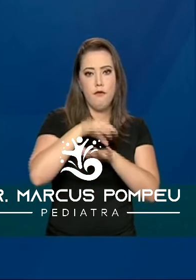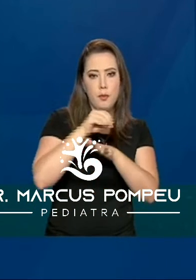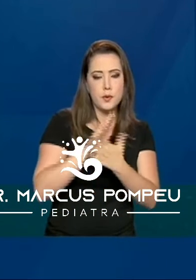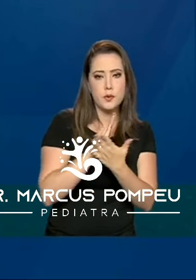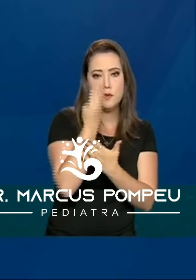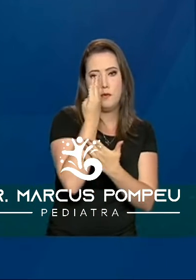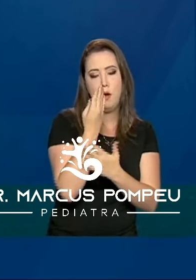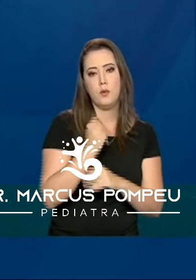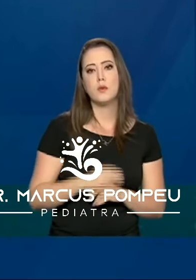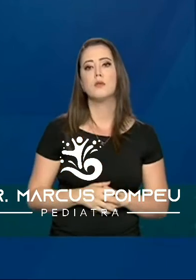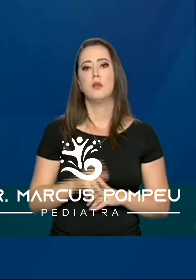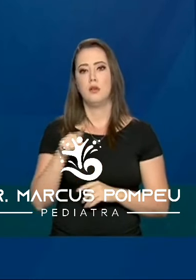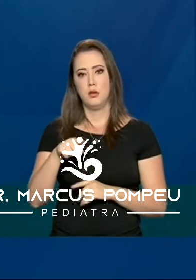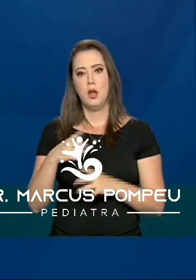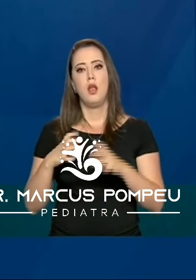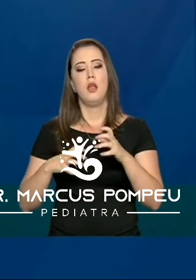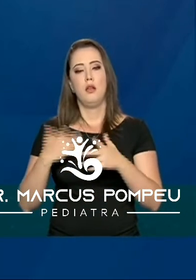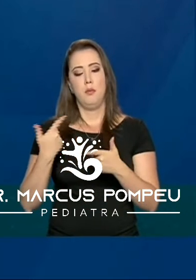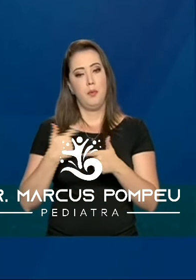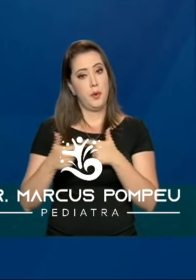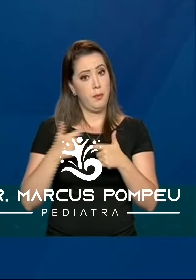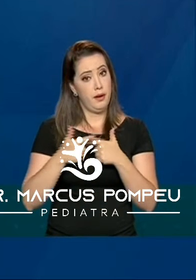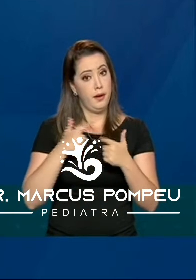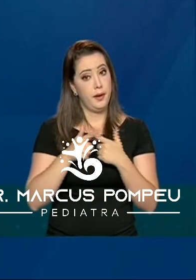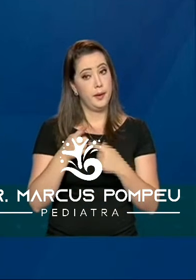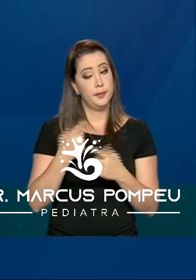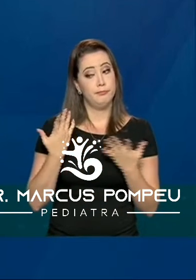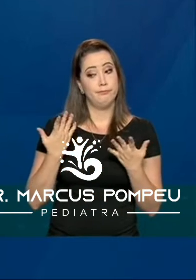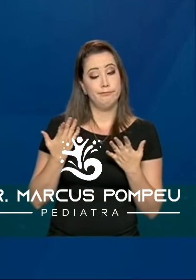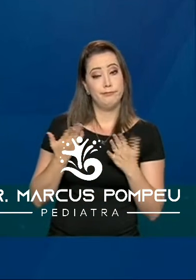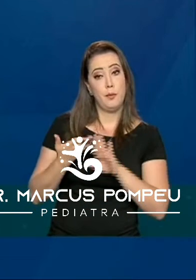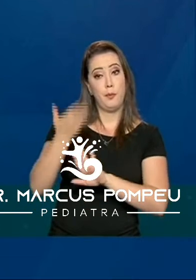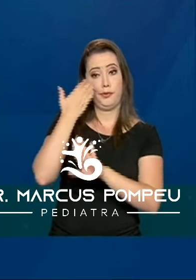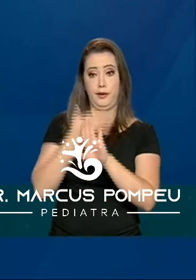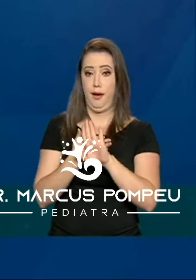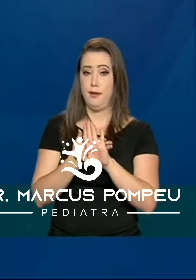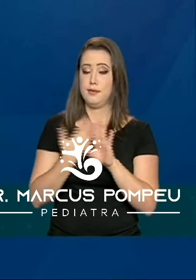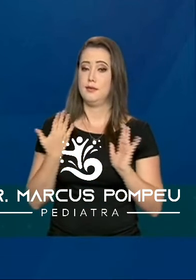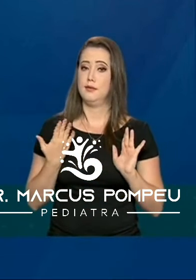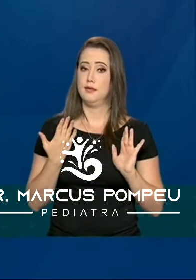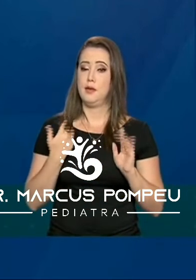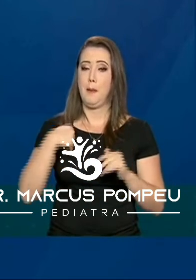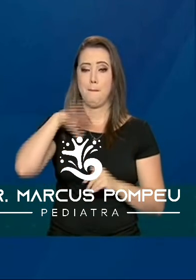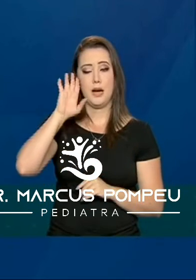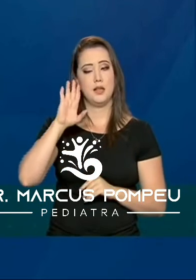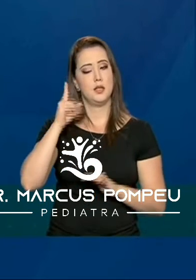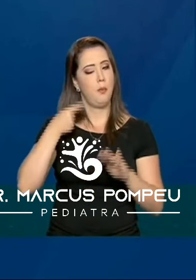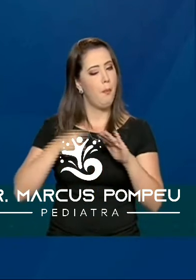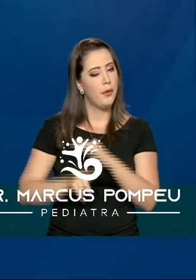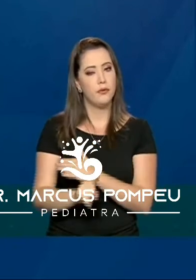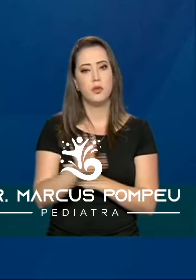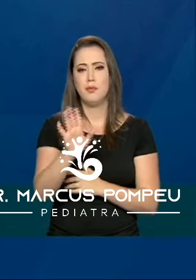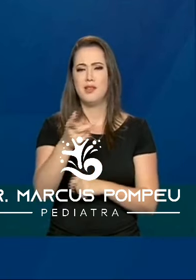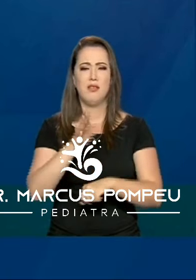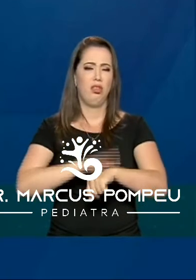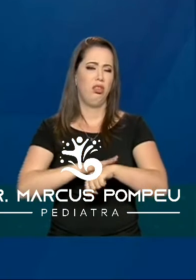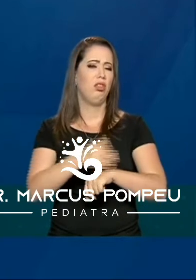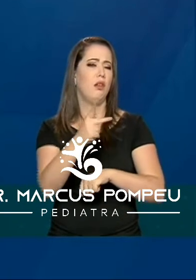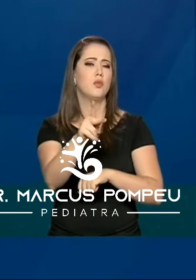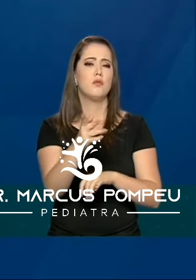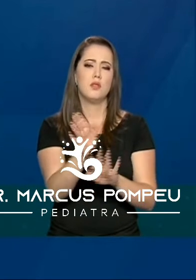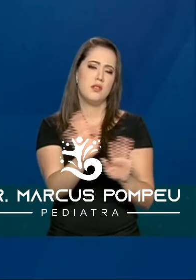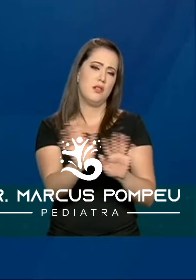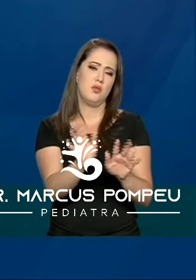Descegamento do grupo, controle. E eu te digo para vocês, é muito mais do que isso, mas eu vou economizar o tempo de vocês e a